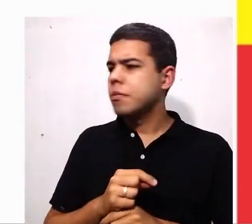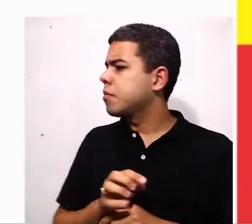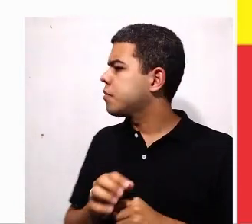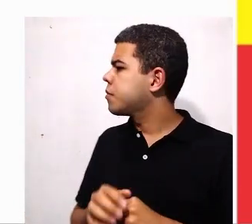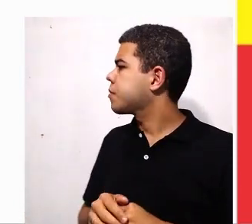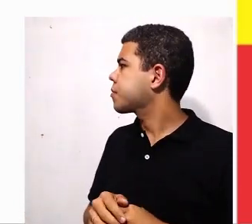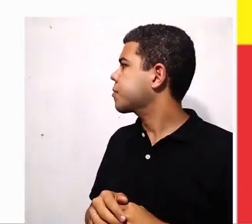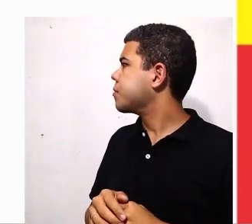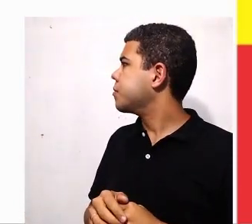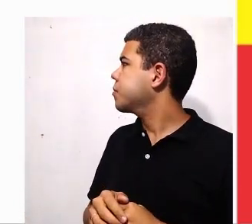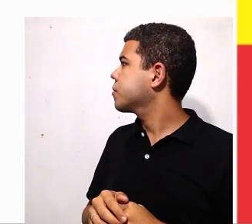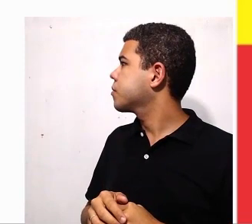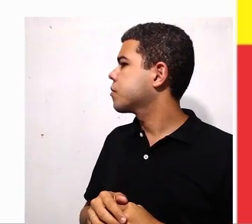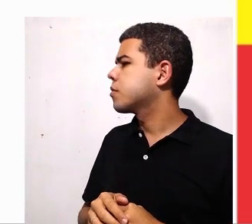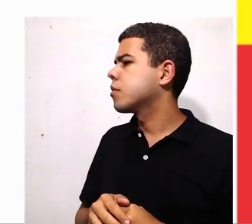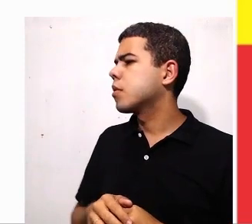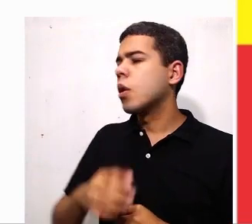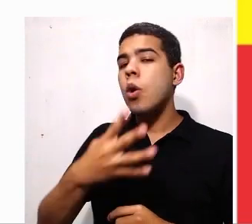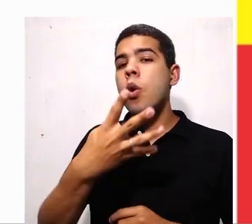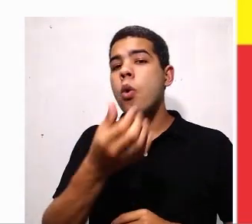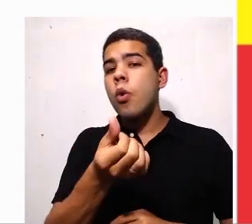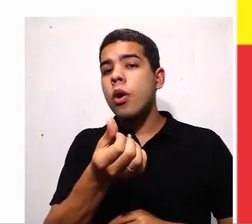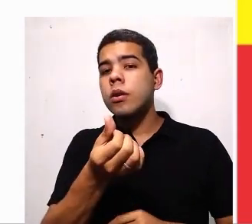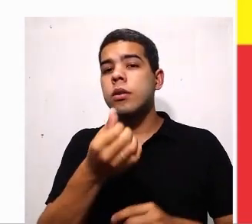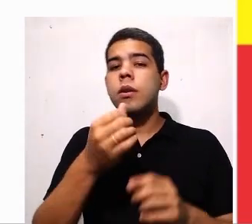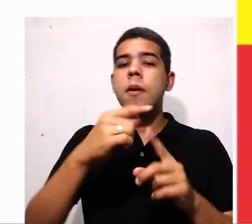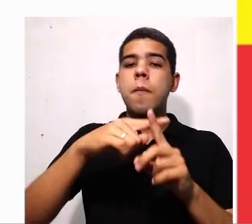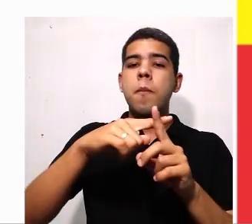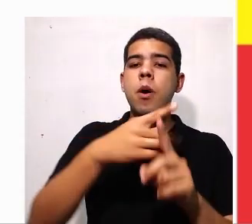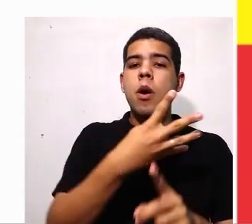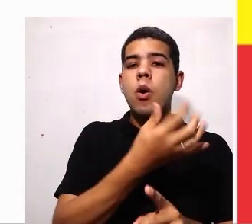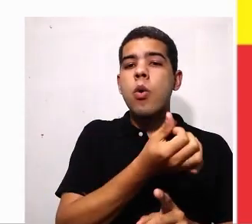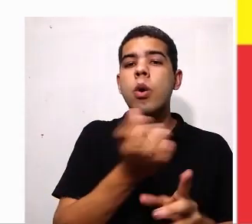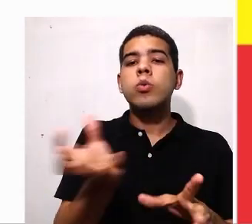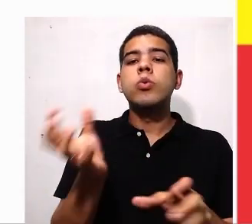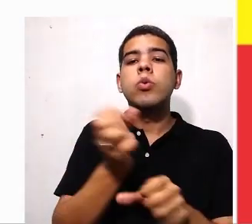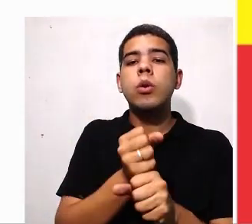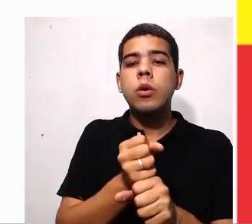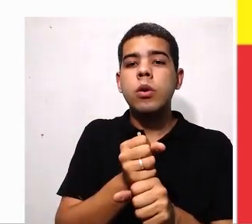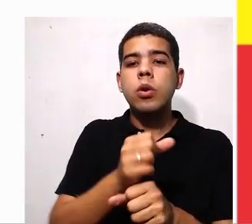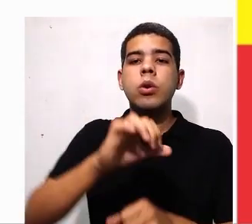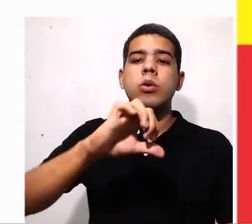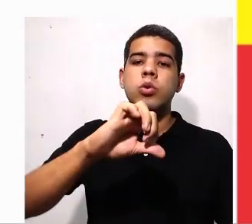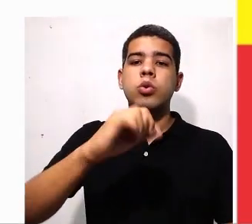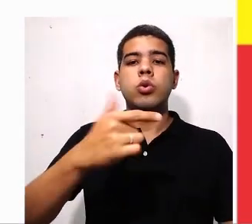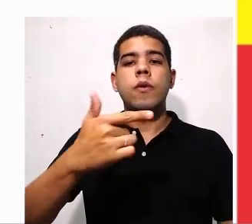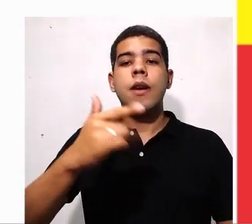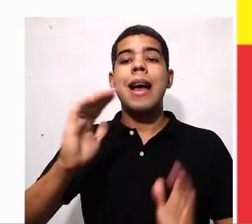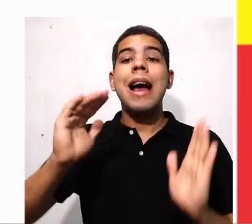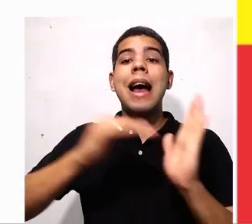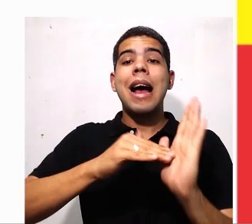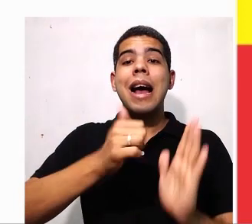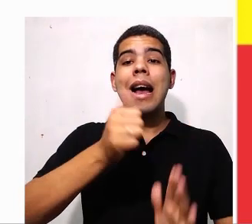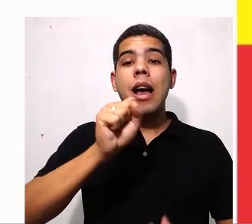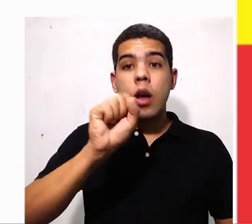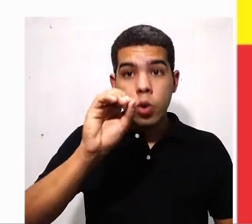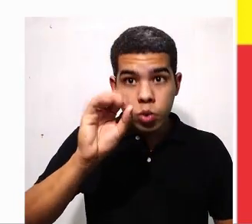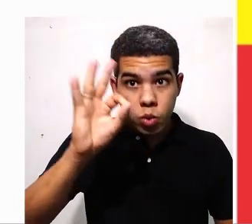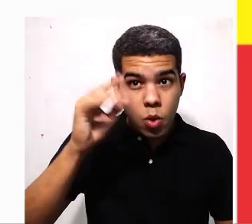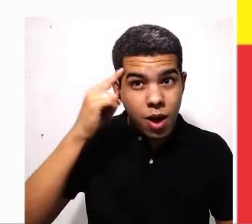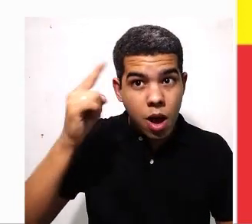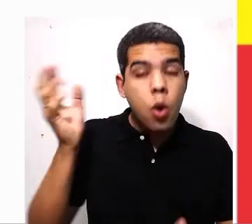foram dados. 46 mais 46. Vai dar quanto? 92. Para chegar em 180, quanto é que